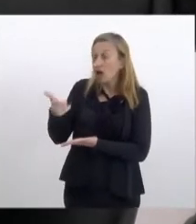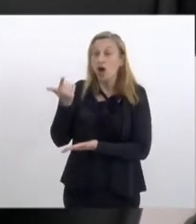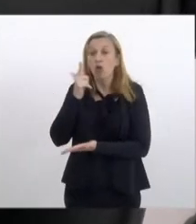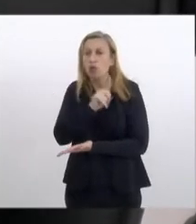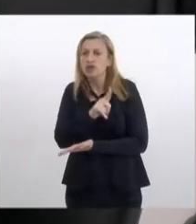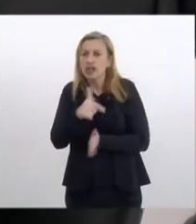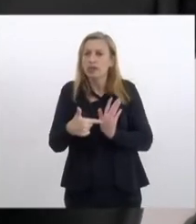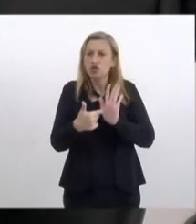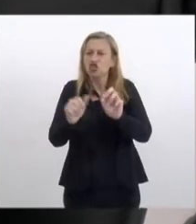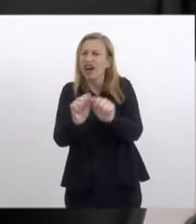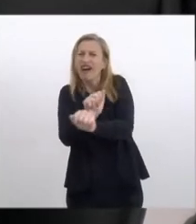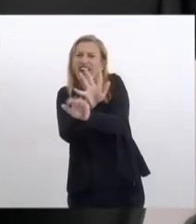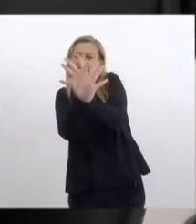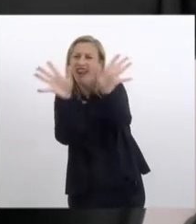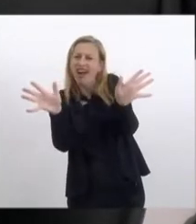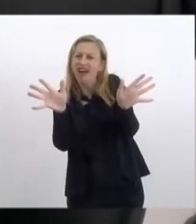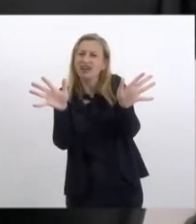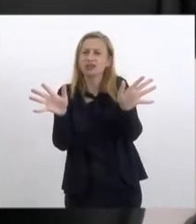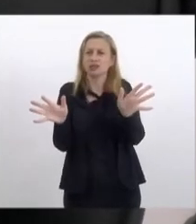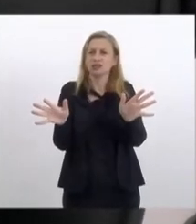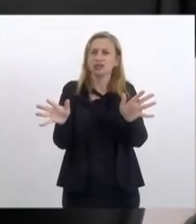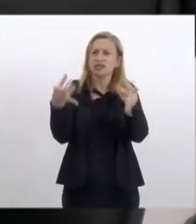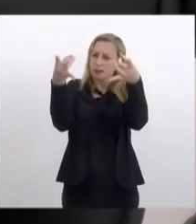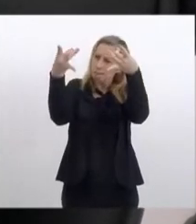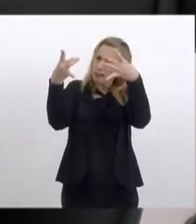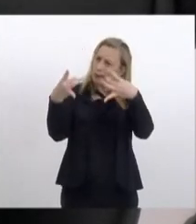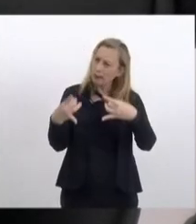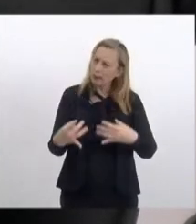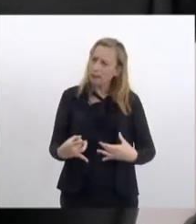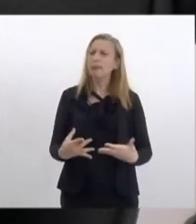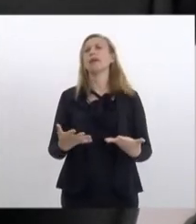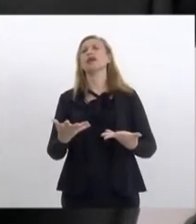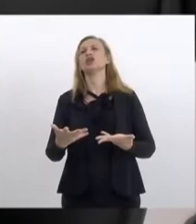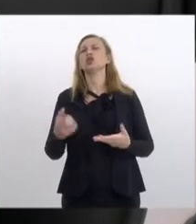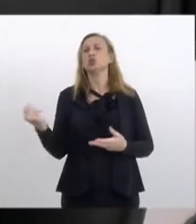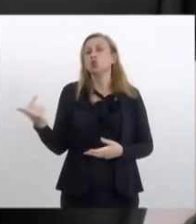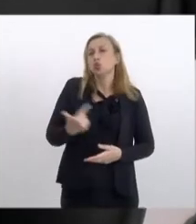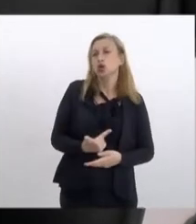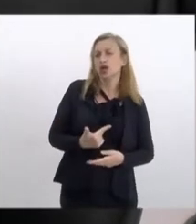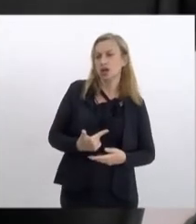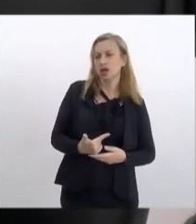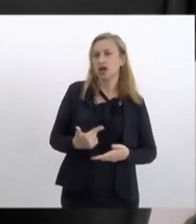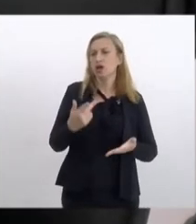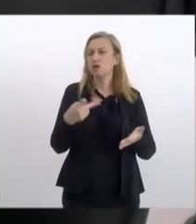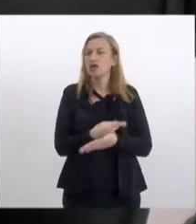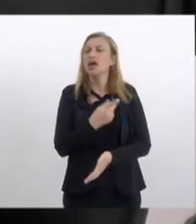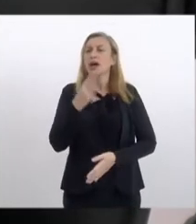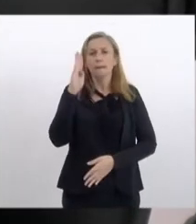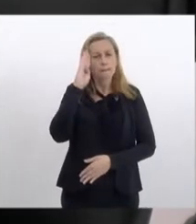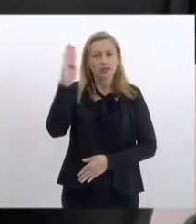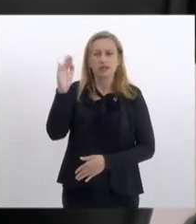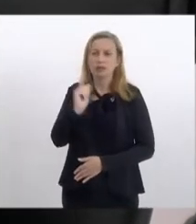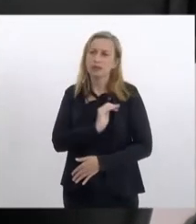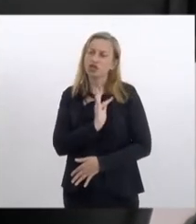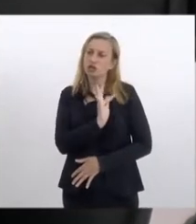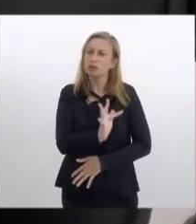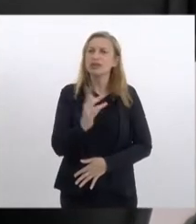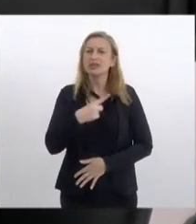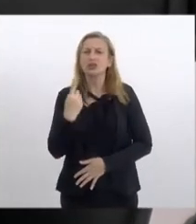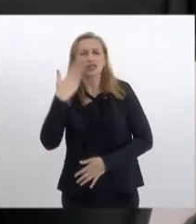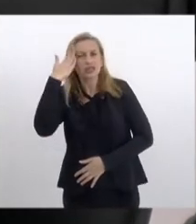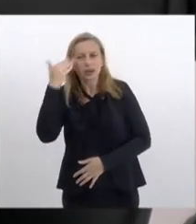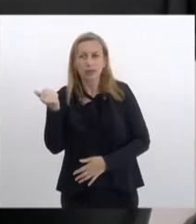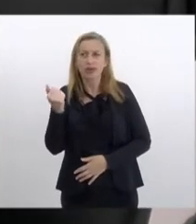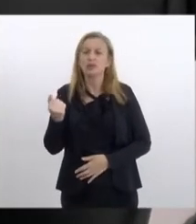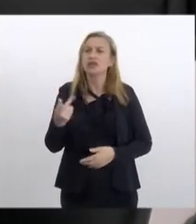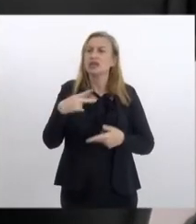de uma forma mais clara e evidente do que tem acontecido, principalmente na Baixada Fluminense. A gente sabe que,